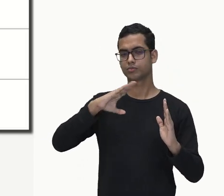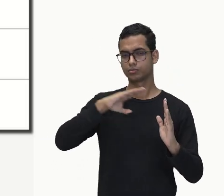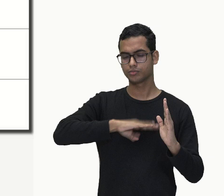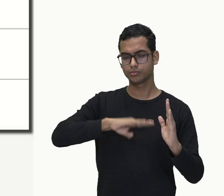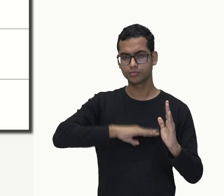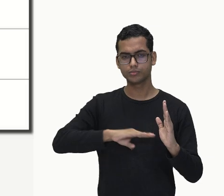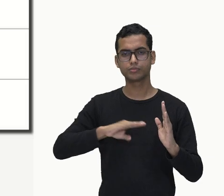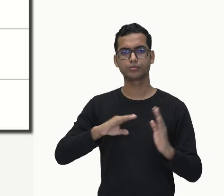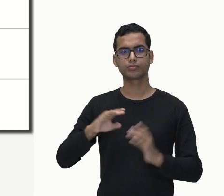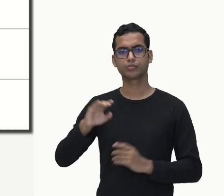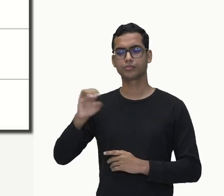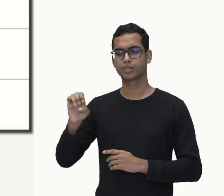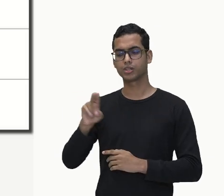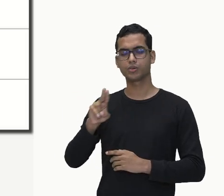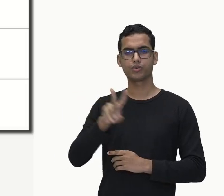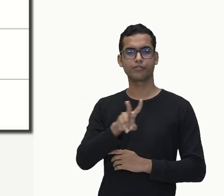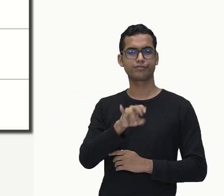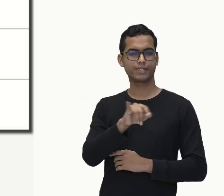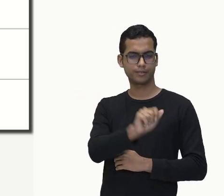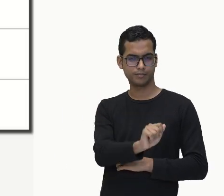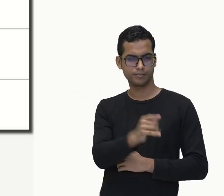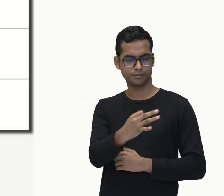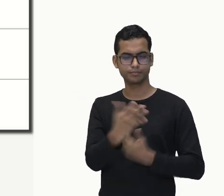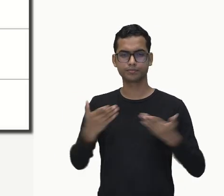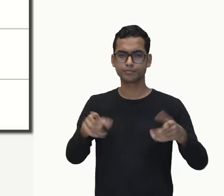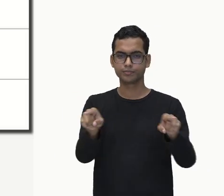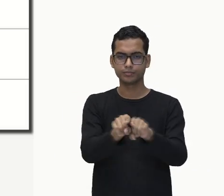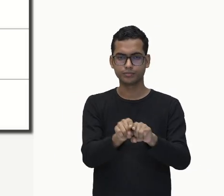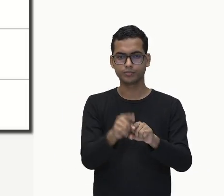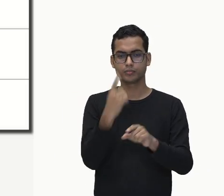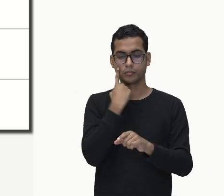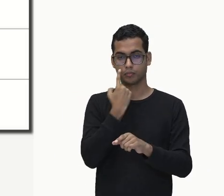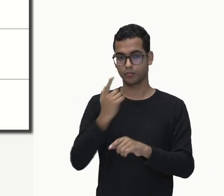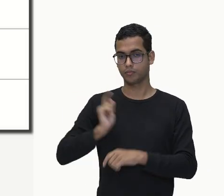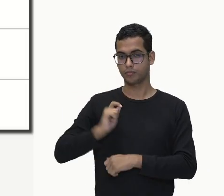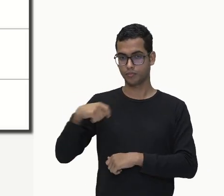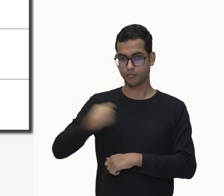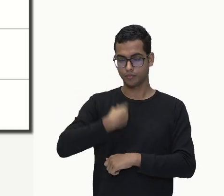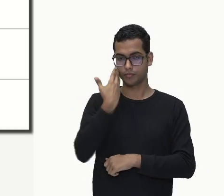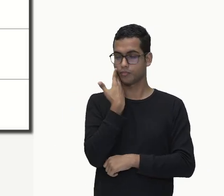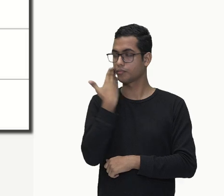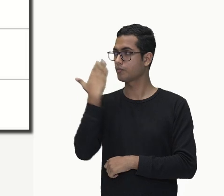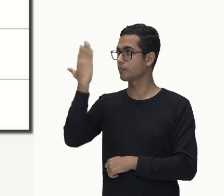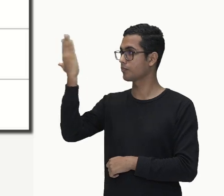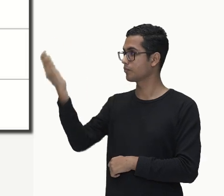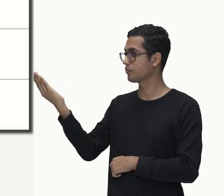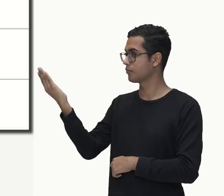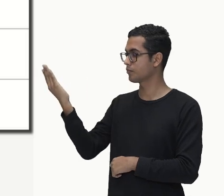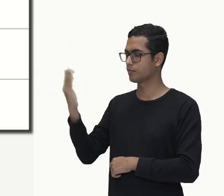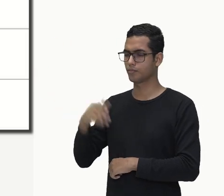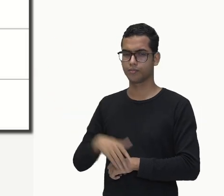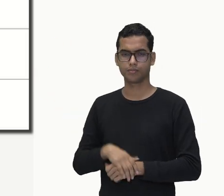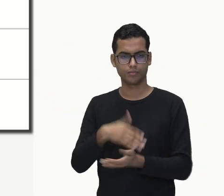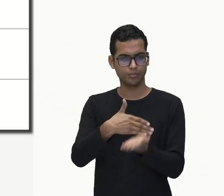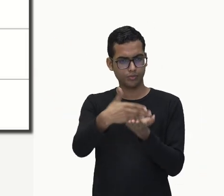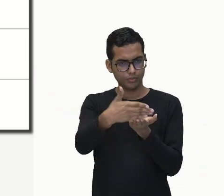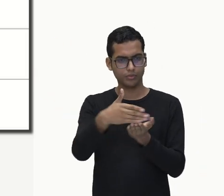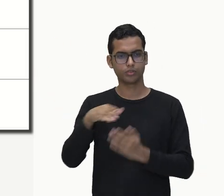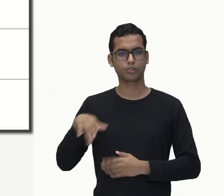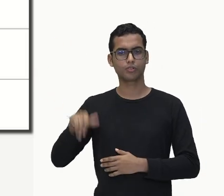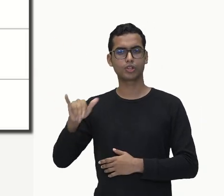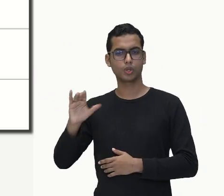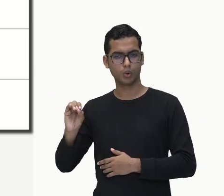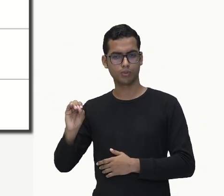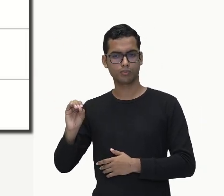ver. No espanhol vai ser o seguinte, yo veía. Olha aí que interessante isso. Né? Você